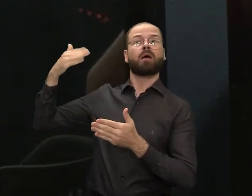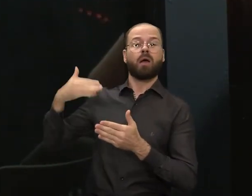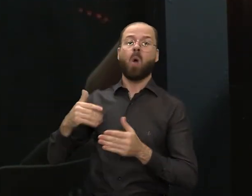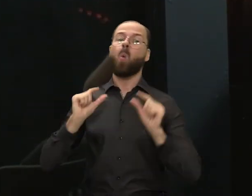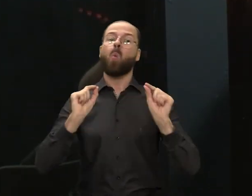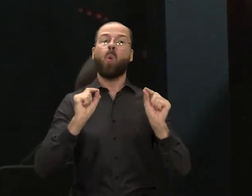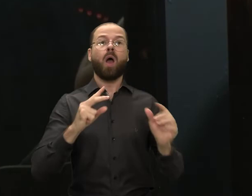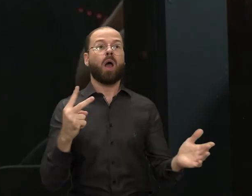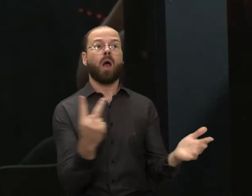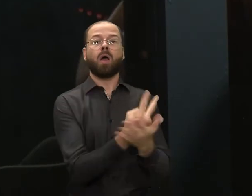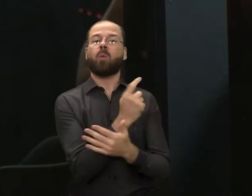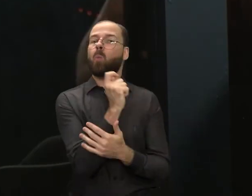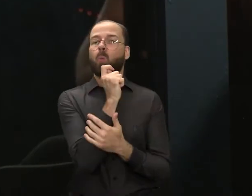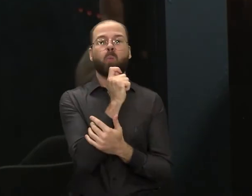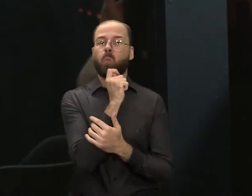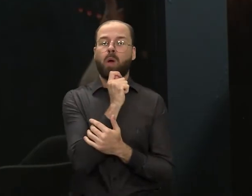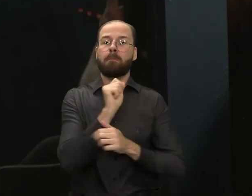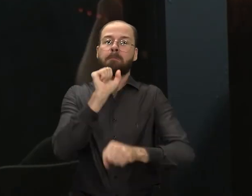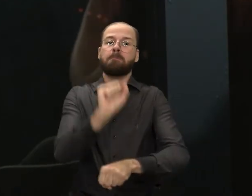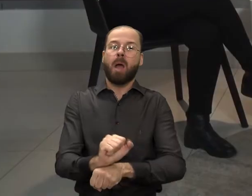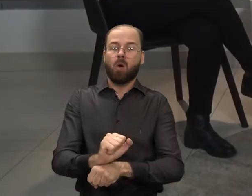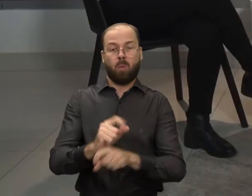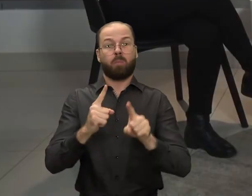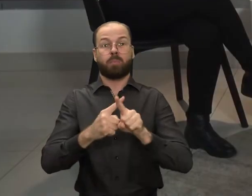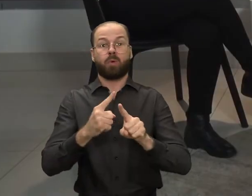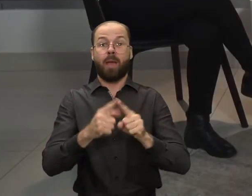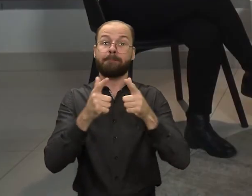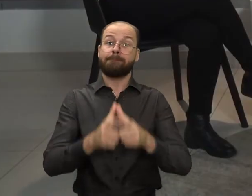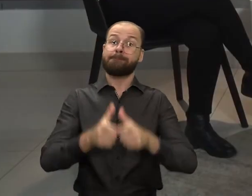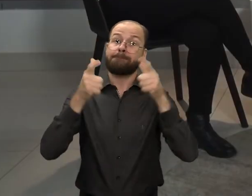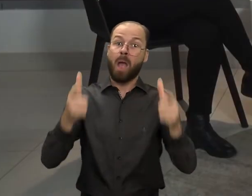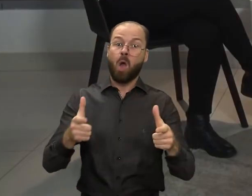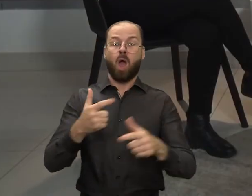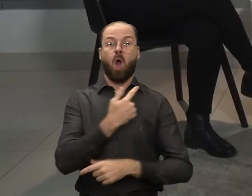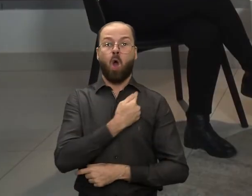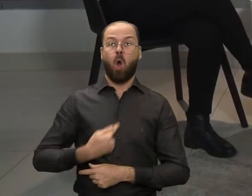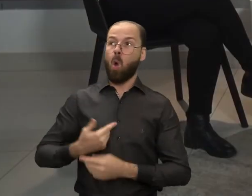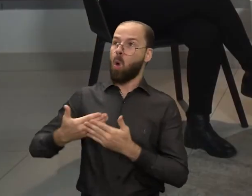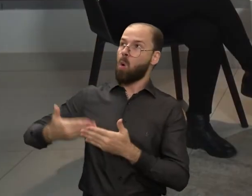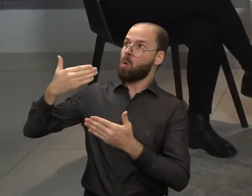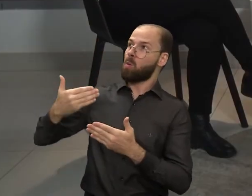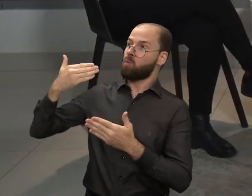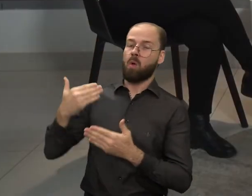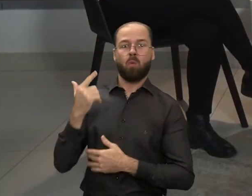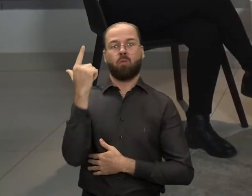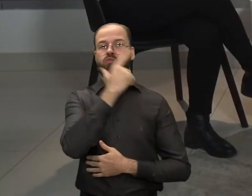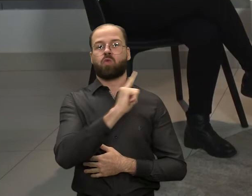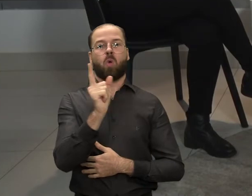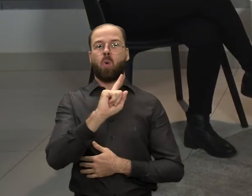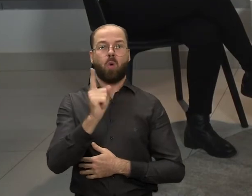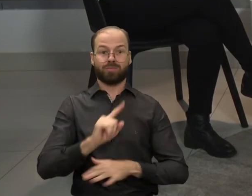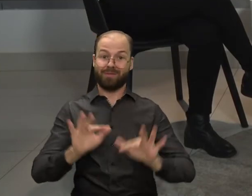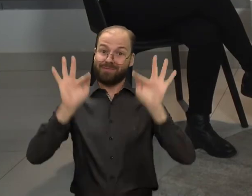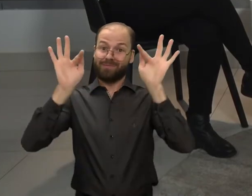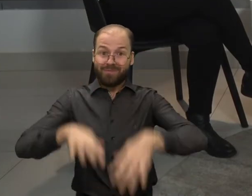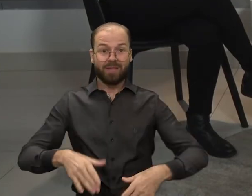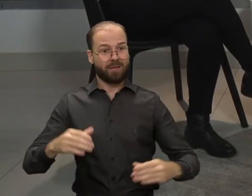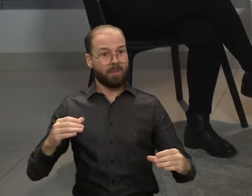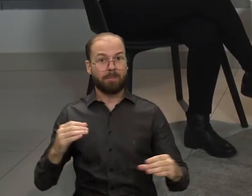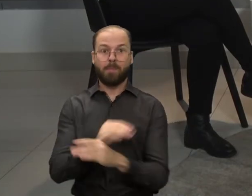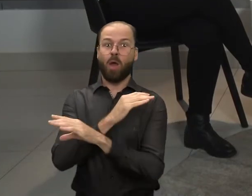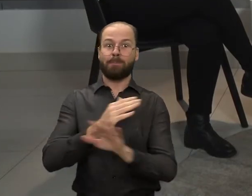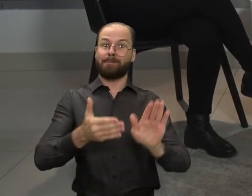das vezes os governos não conseguem terminar, né, os planos que constroem, os projetos que constroem, mas